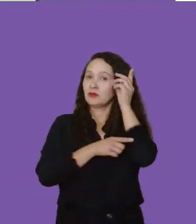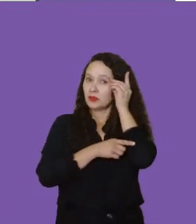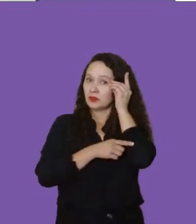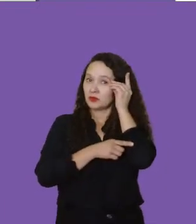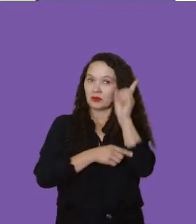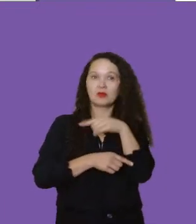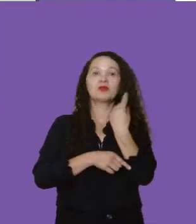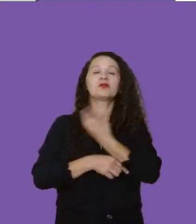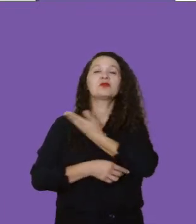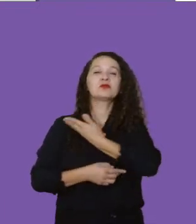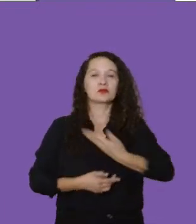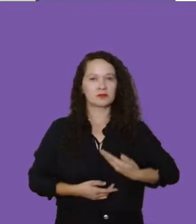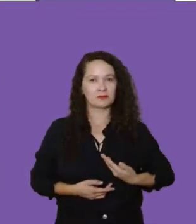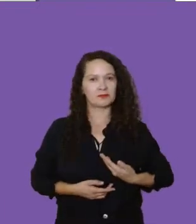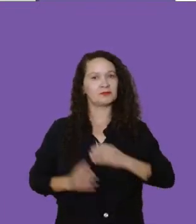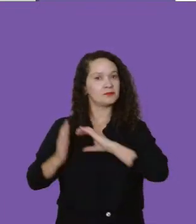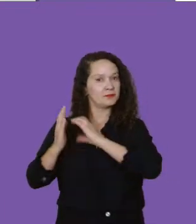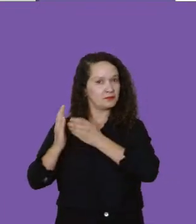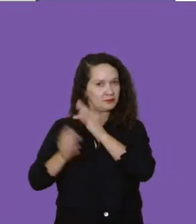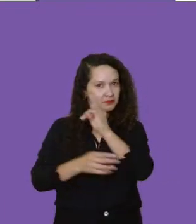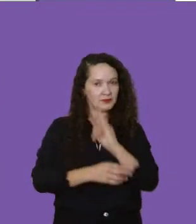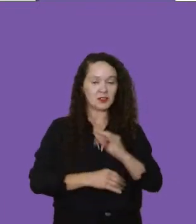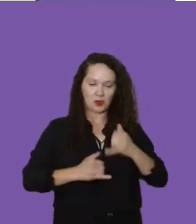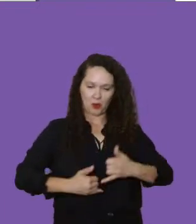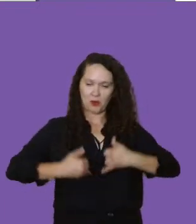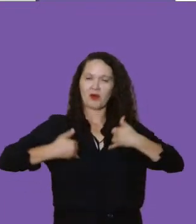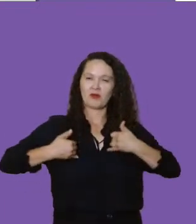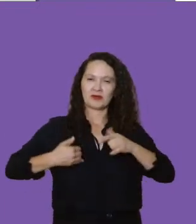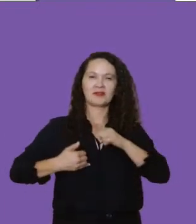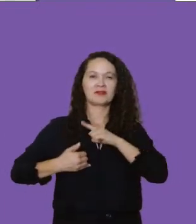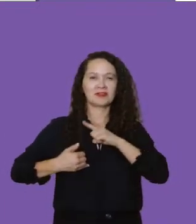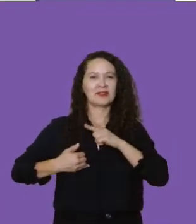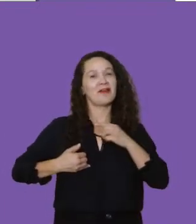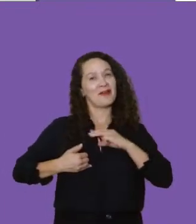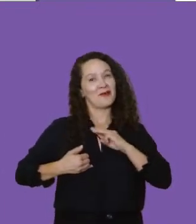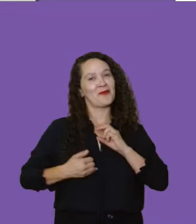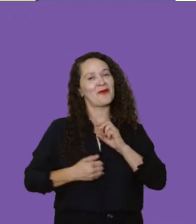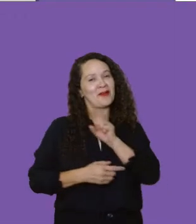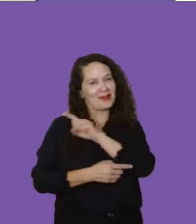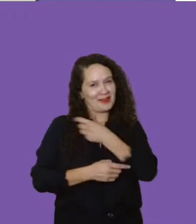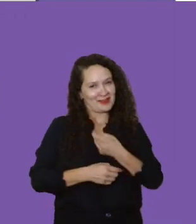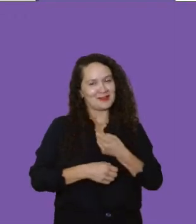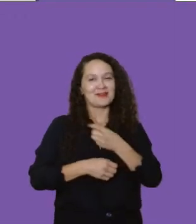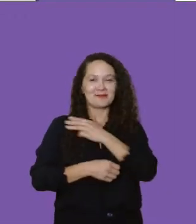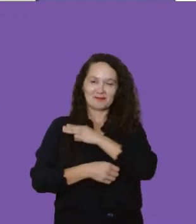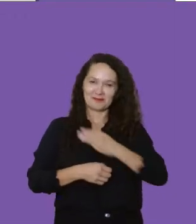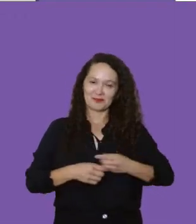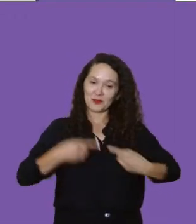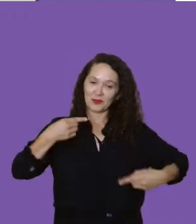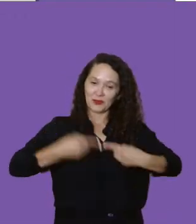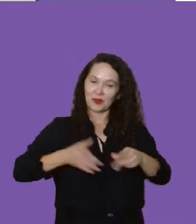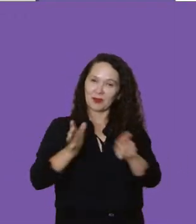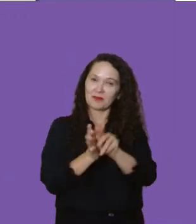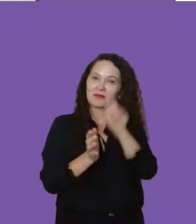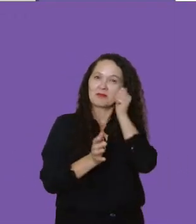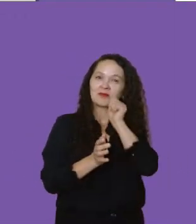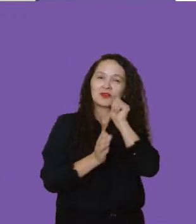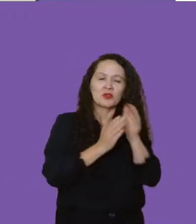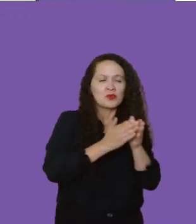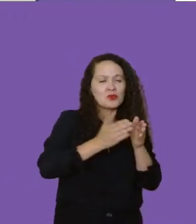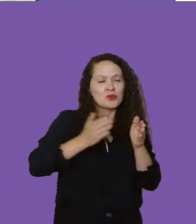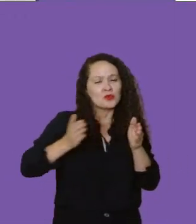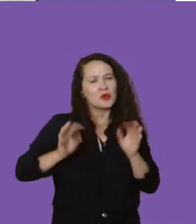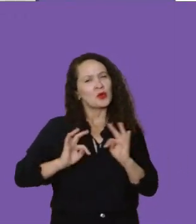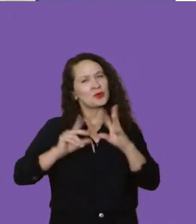nos nossos governos. E eu tenho a honra de ter sido ministra de Política para as Mulheres em todo o